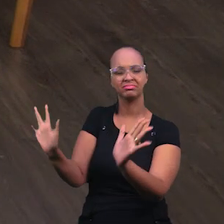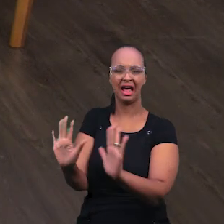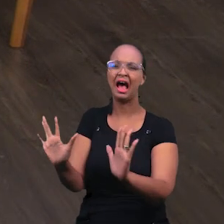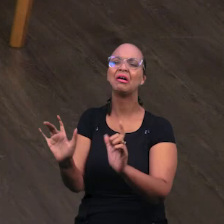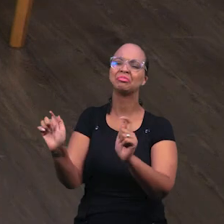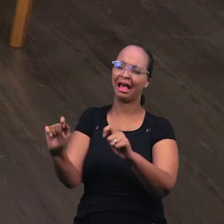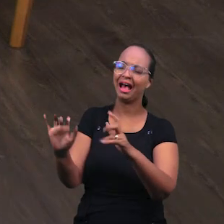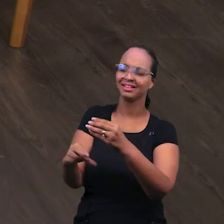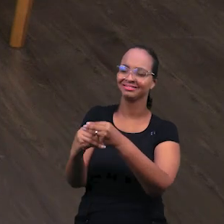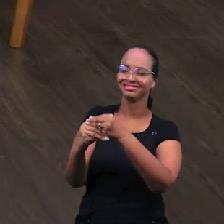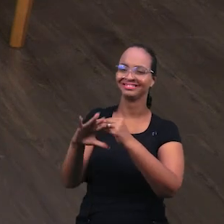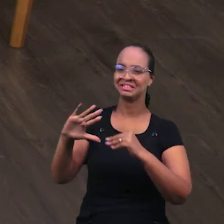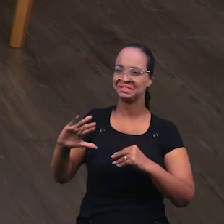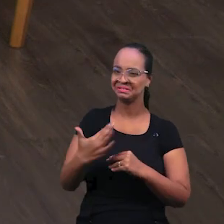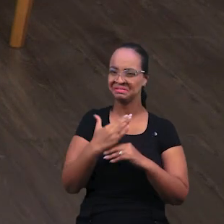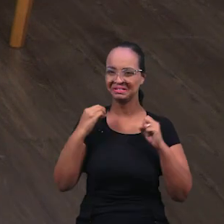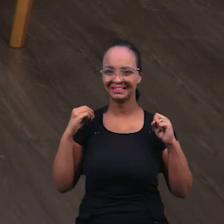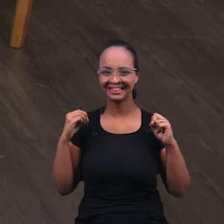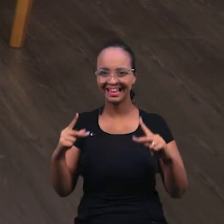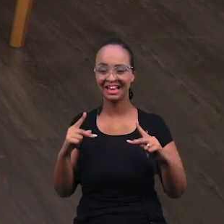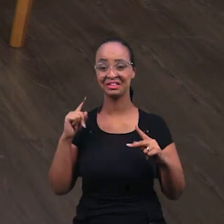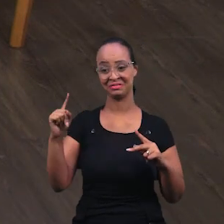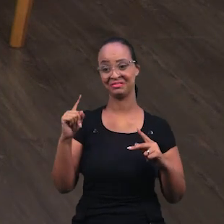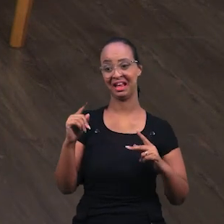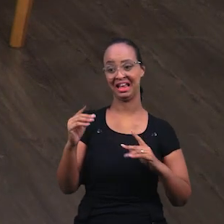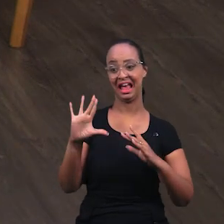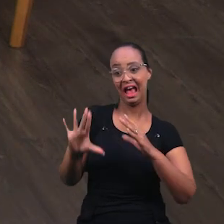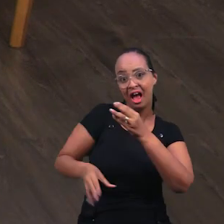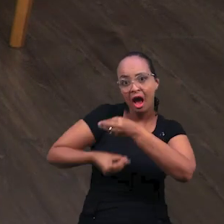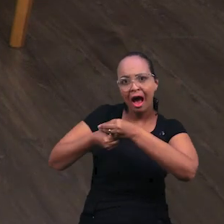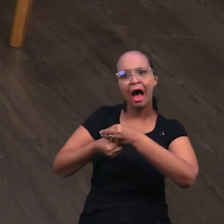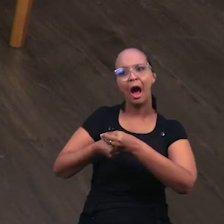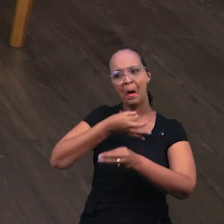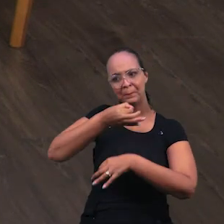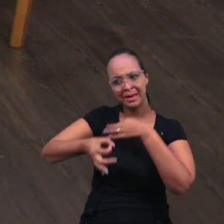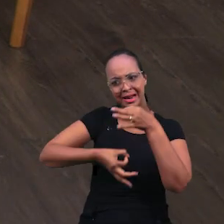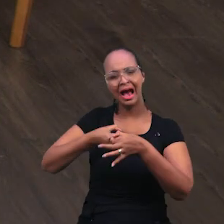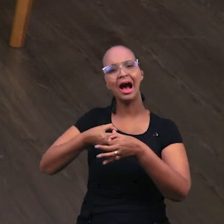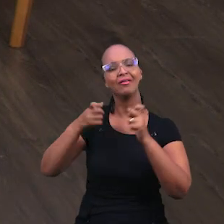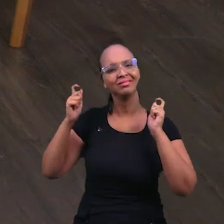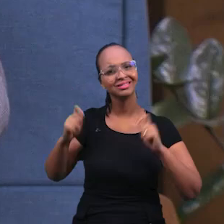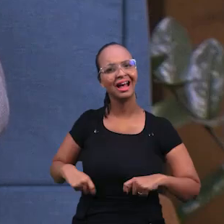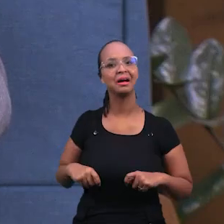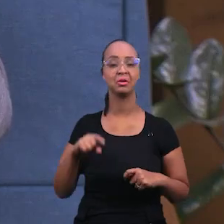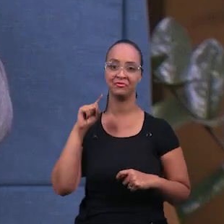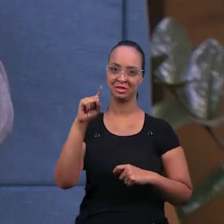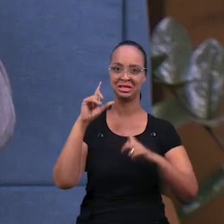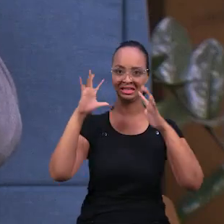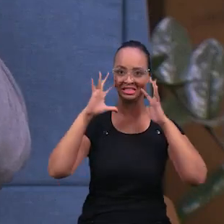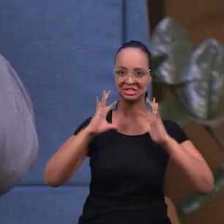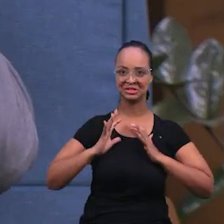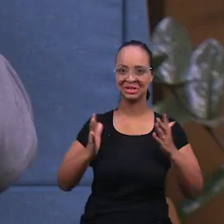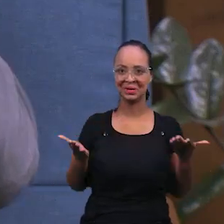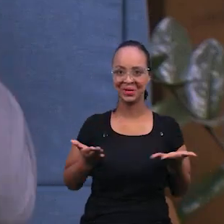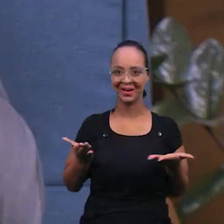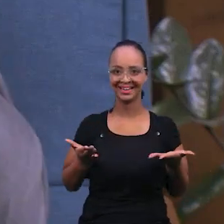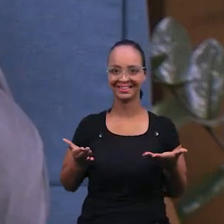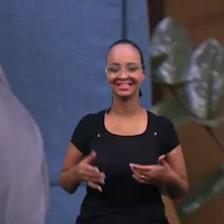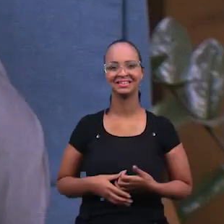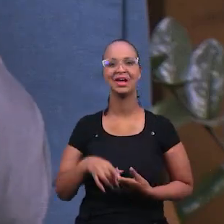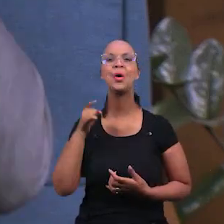Certo. Muito bem. Você acabou de dizer assim, contribuam. Agora, para o nosso irmão que está nos assistindo